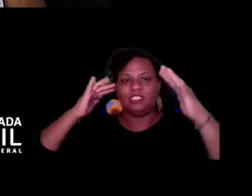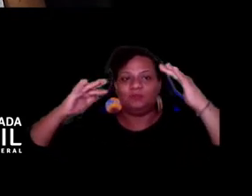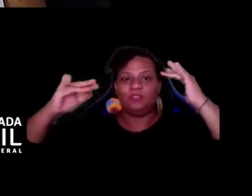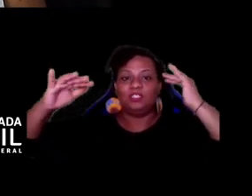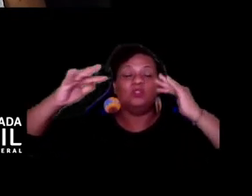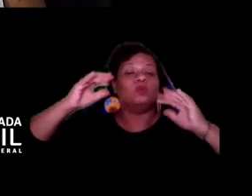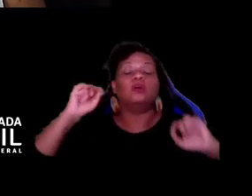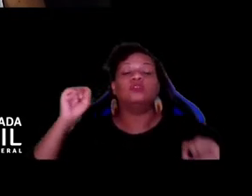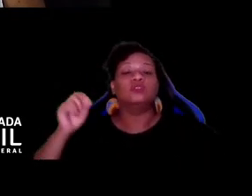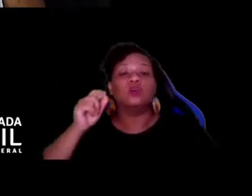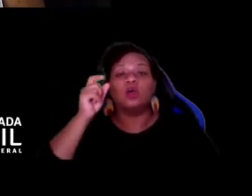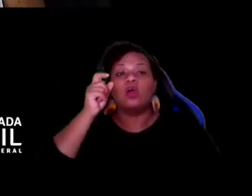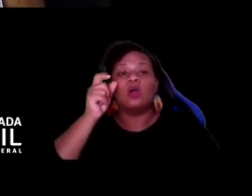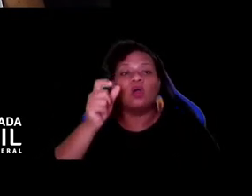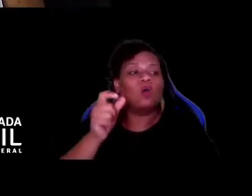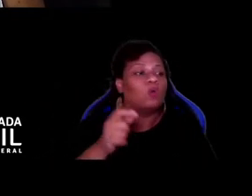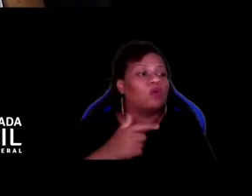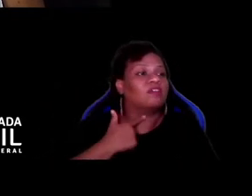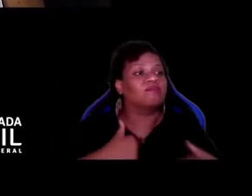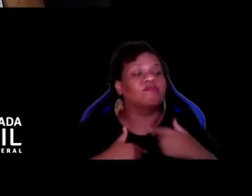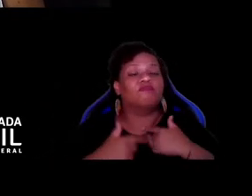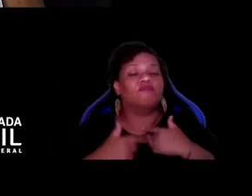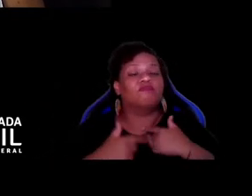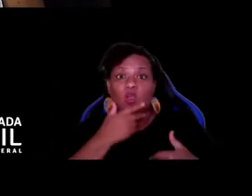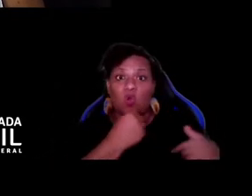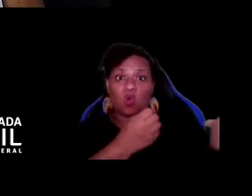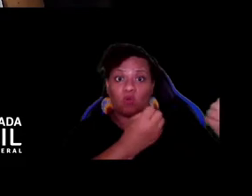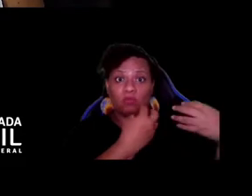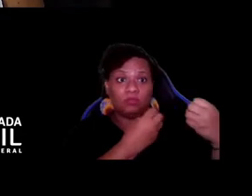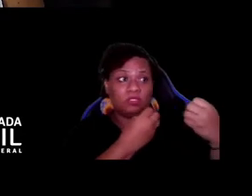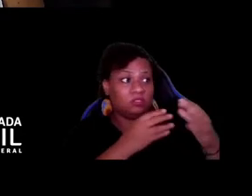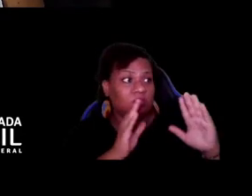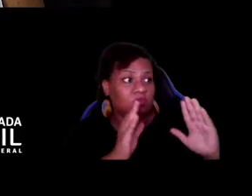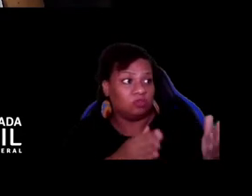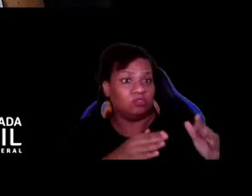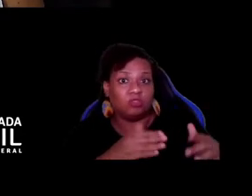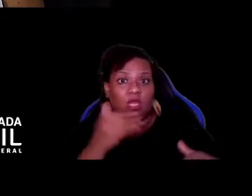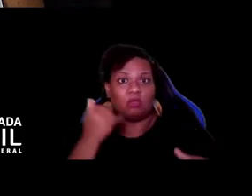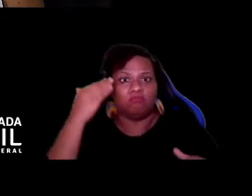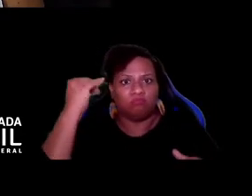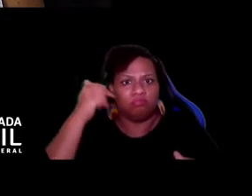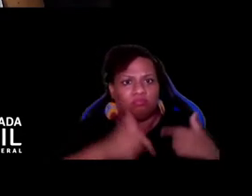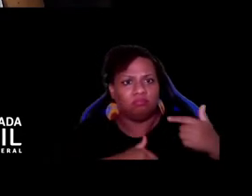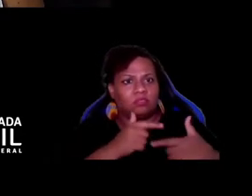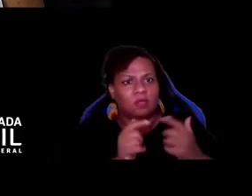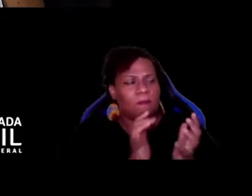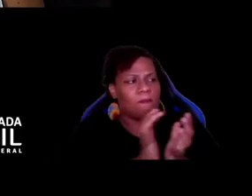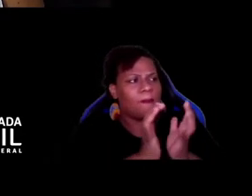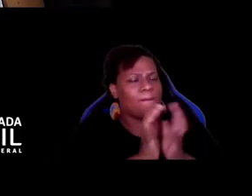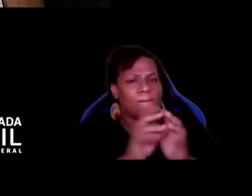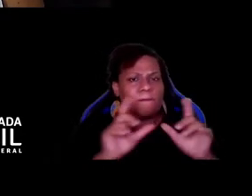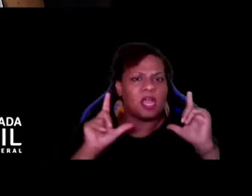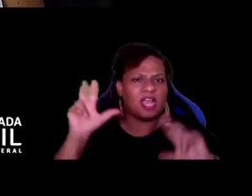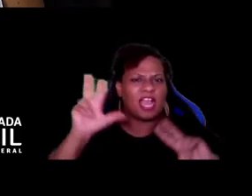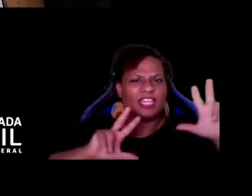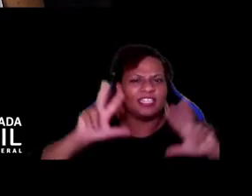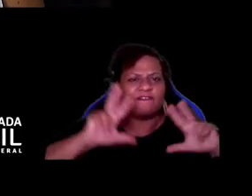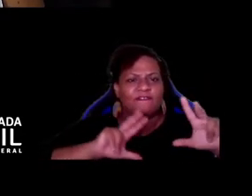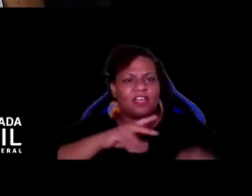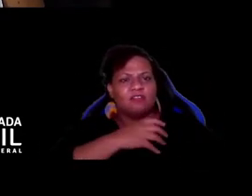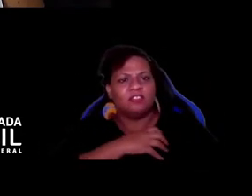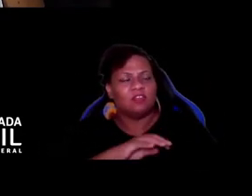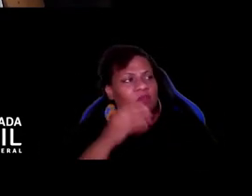pela via mercadológica, porque eram homens que já estavam tocando, né, já estavam aí na cena de Carnaval de Salvador e